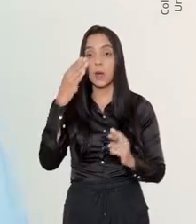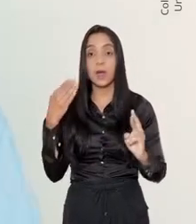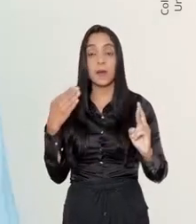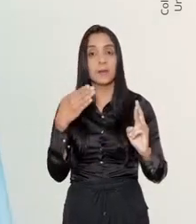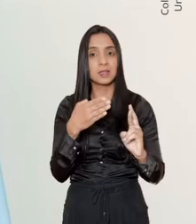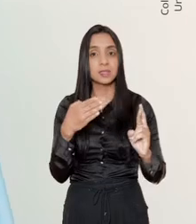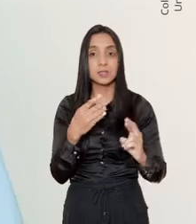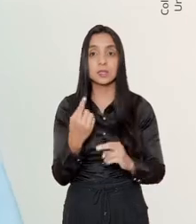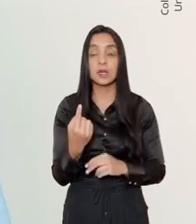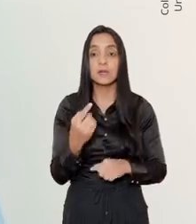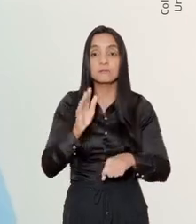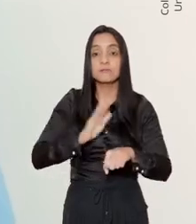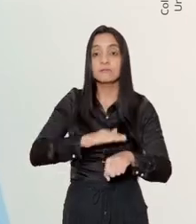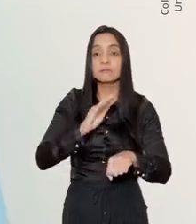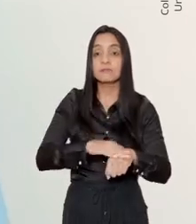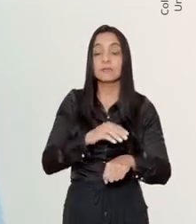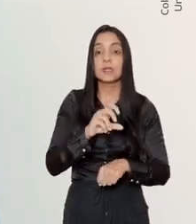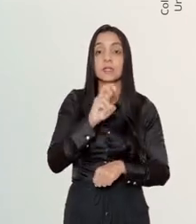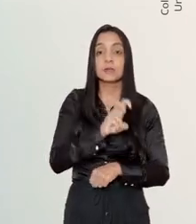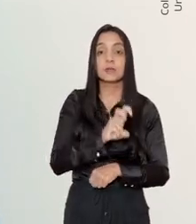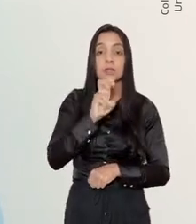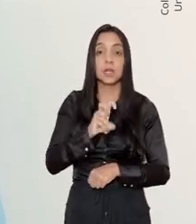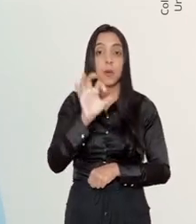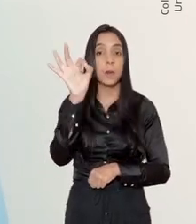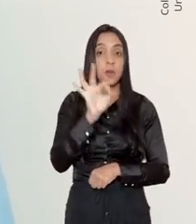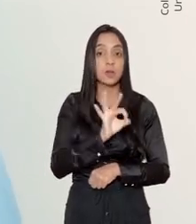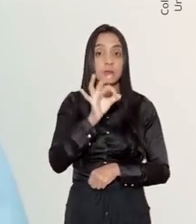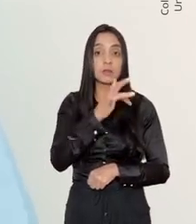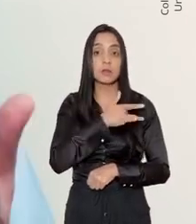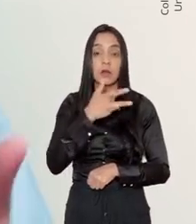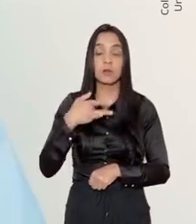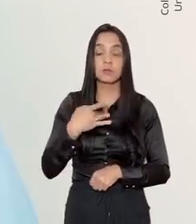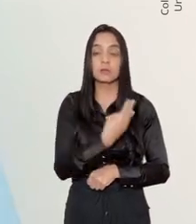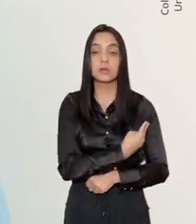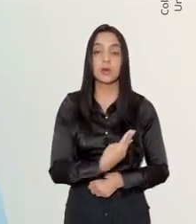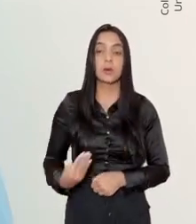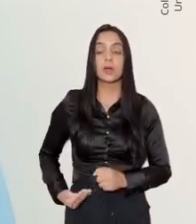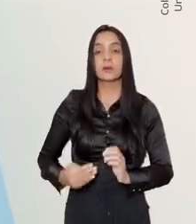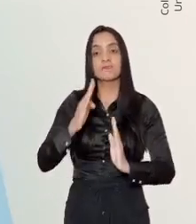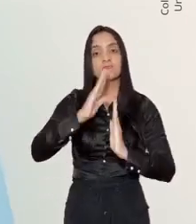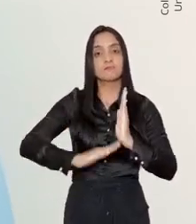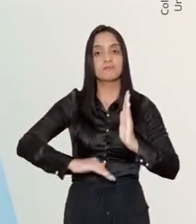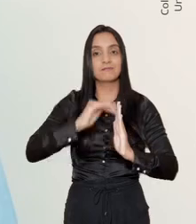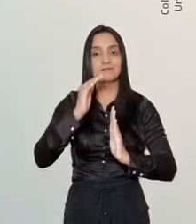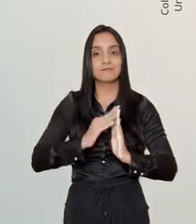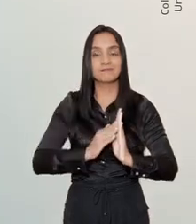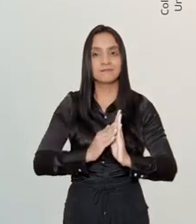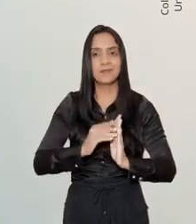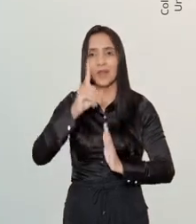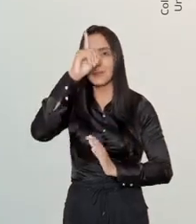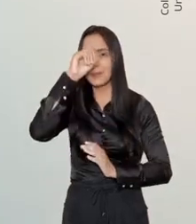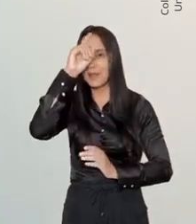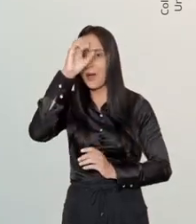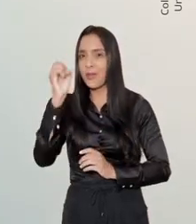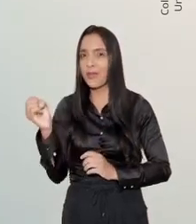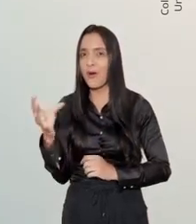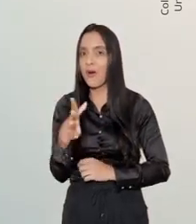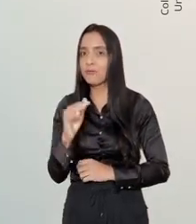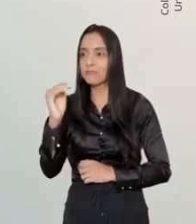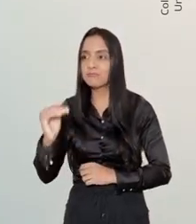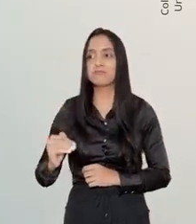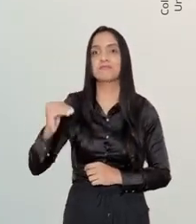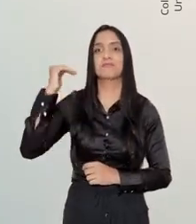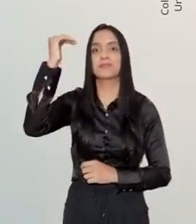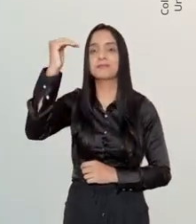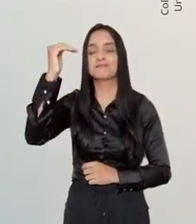São José representa sozinho cerca de 55% da saúde pública de Colatina. Imagina como será o